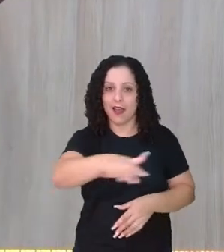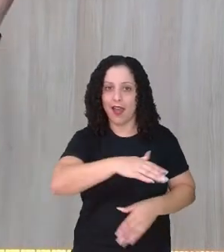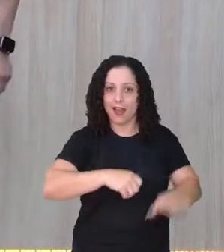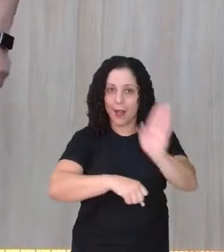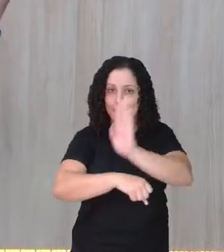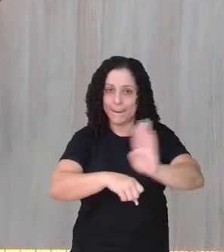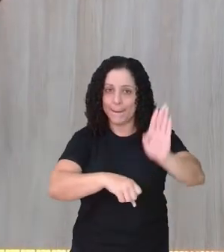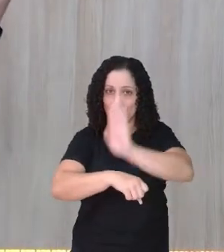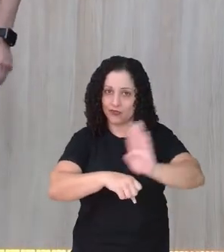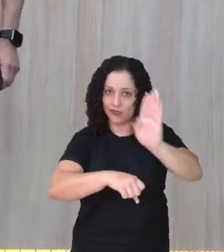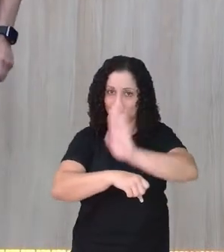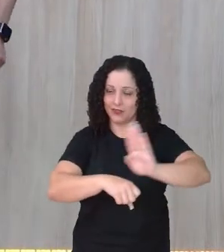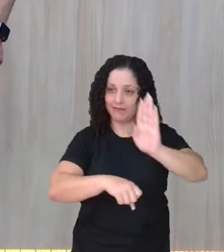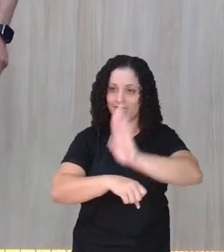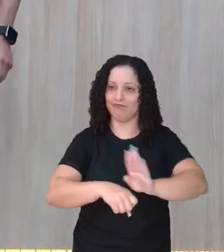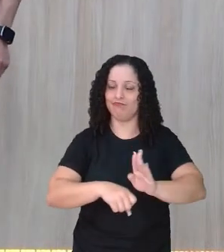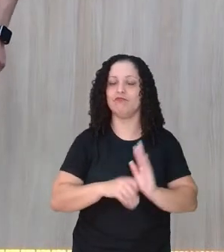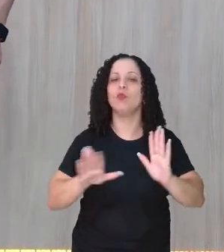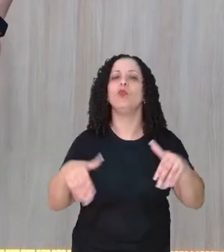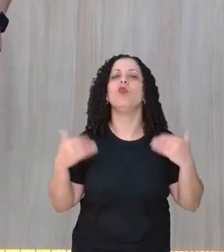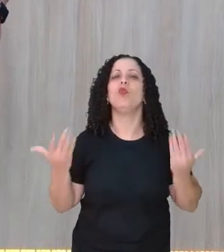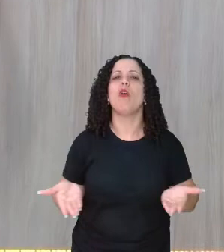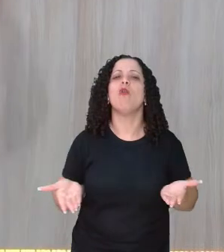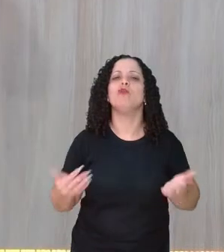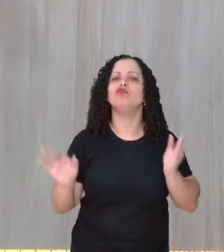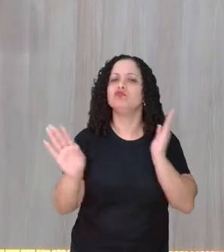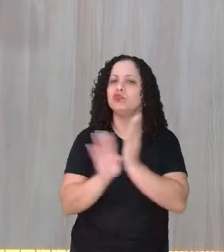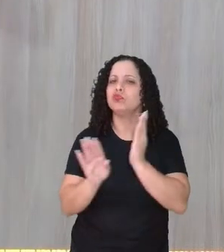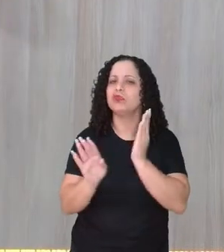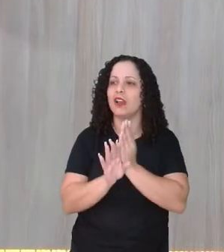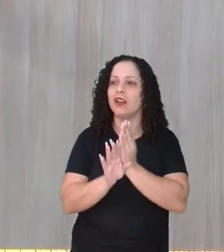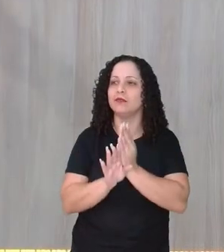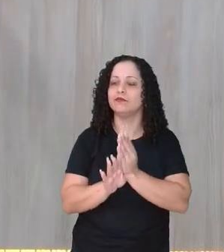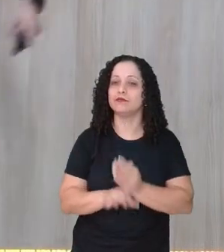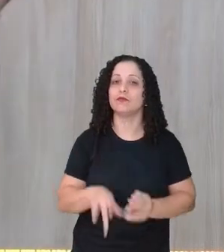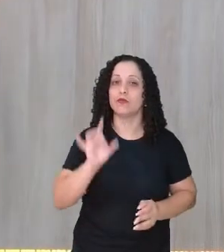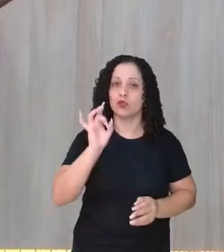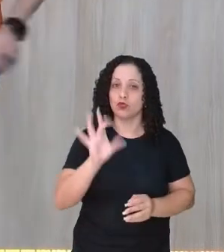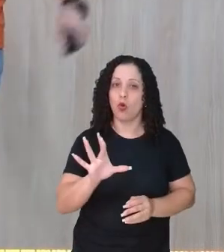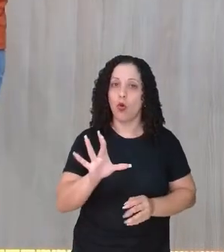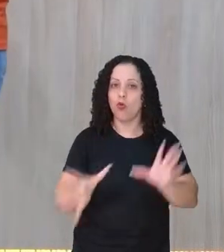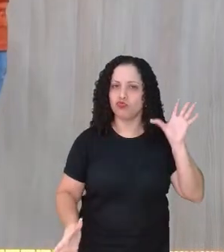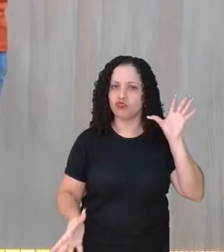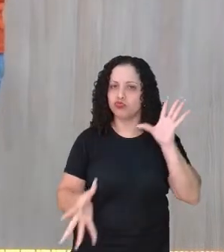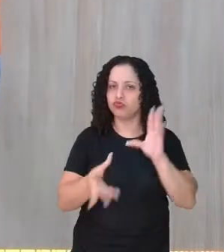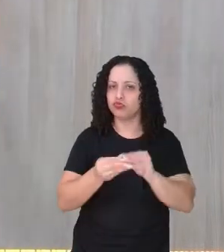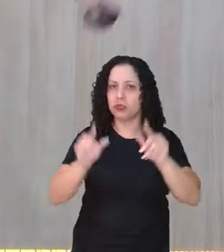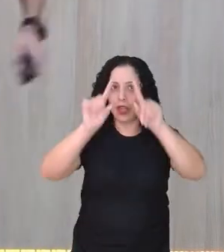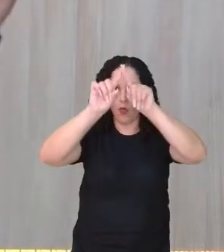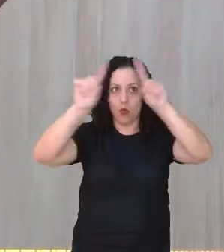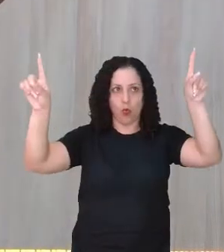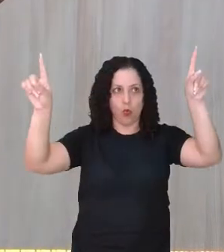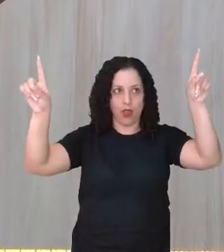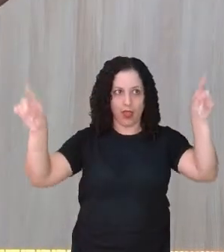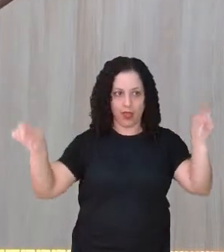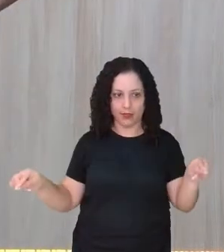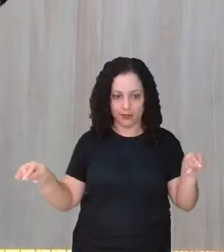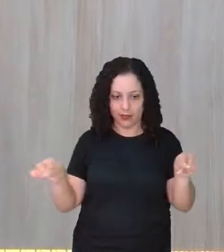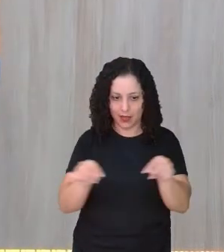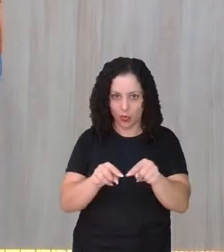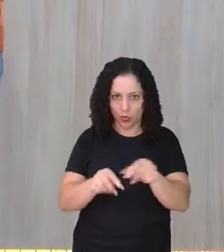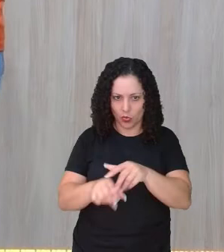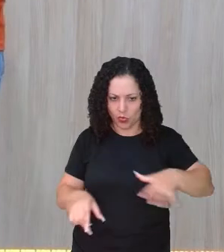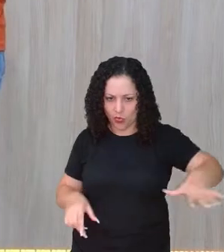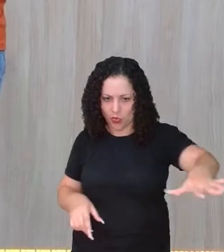você encontrar a área do piso, tá? Basta você a área do retângulo do quintal todinho